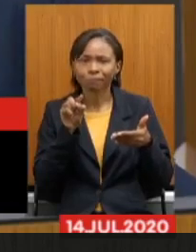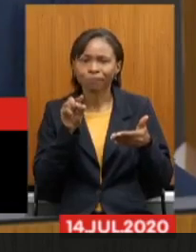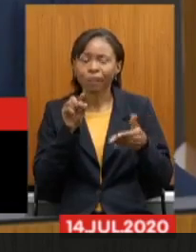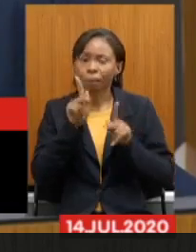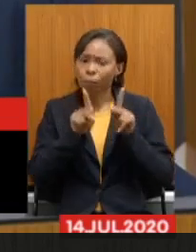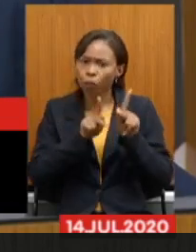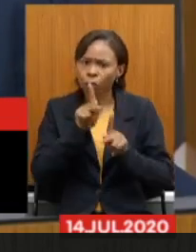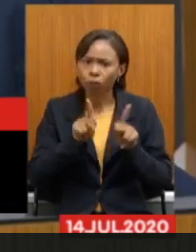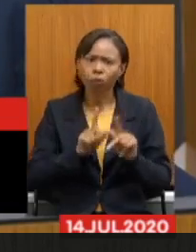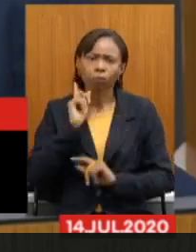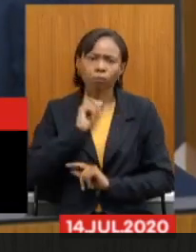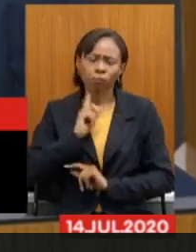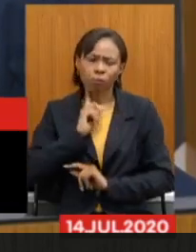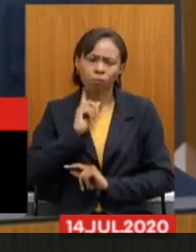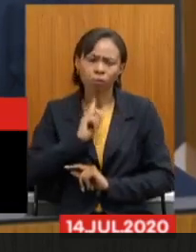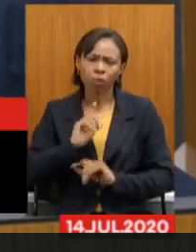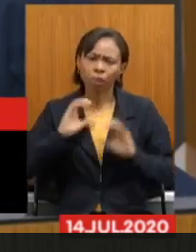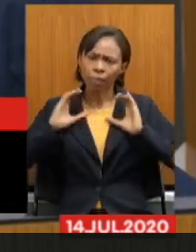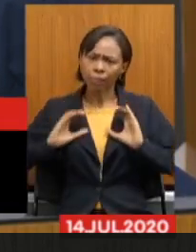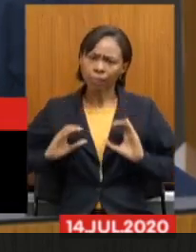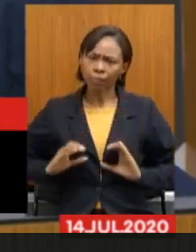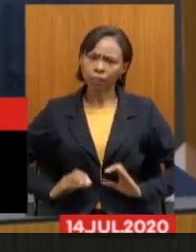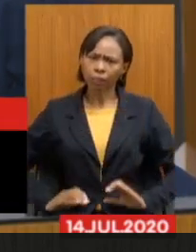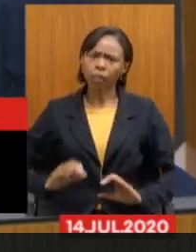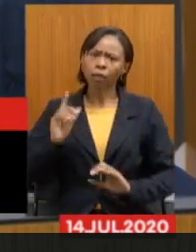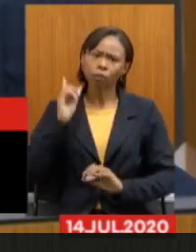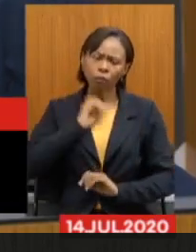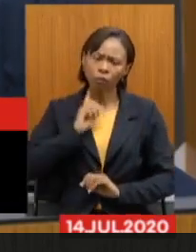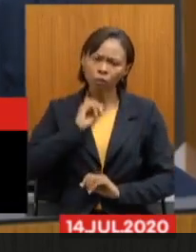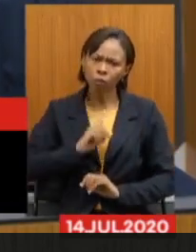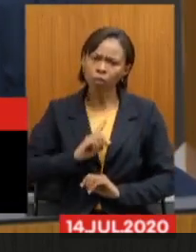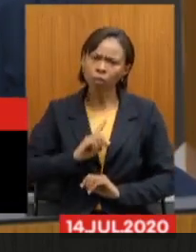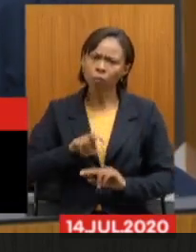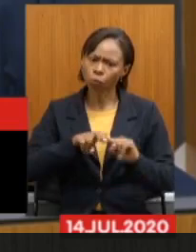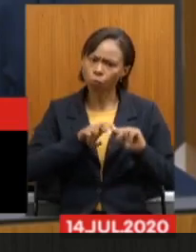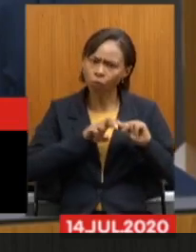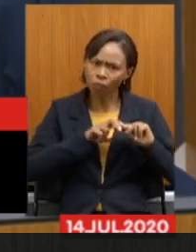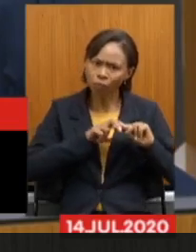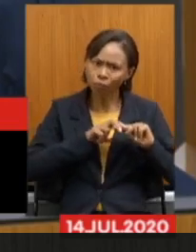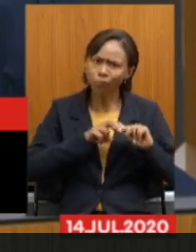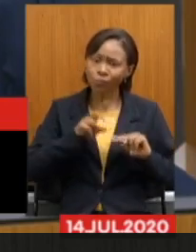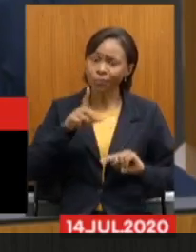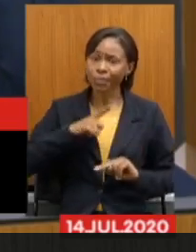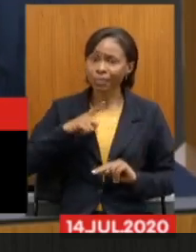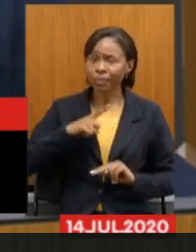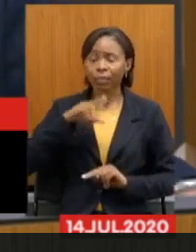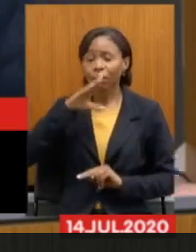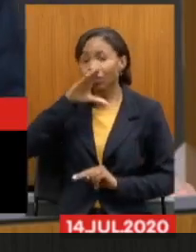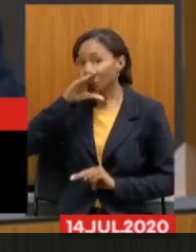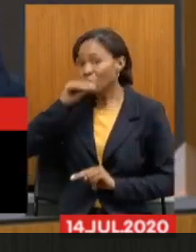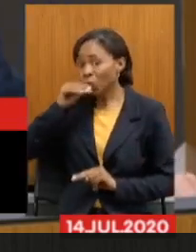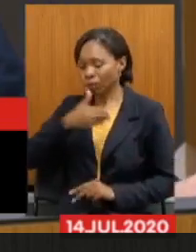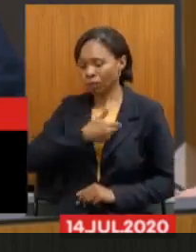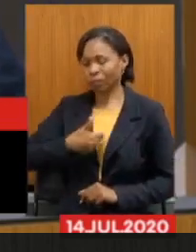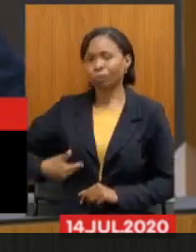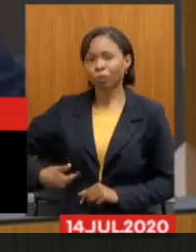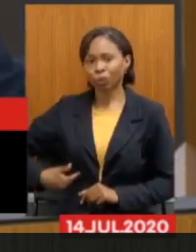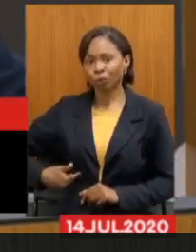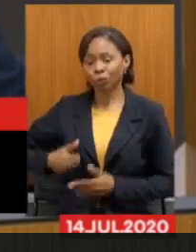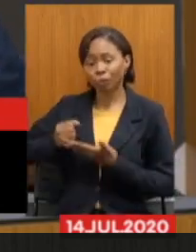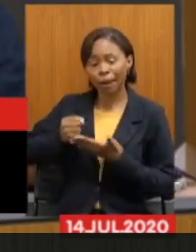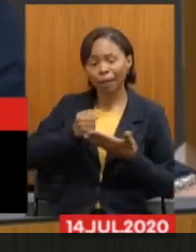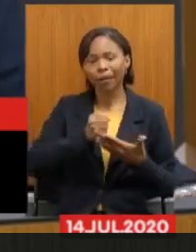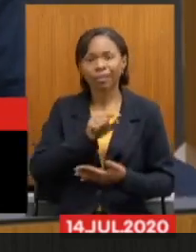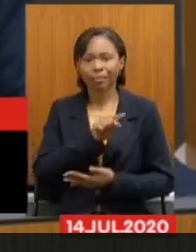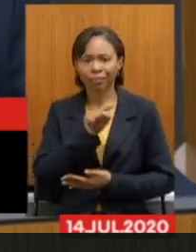mineiro, é para você, cidadão desse Estado, é que existe o servidor público. Esse servidor, nesse momento, que